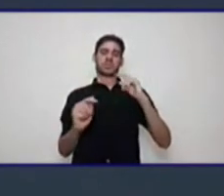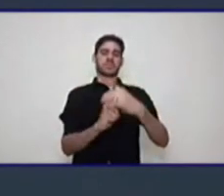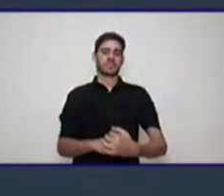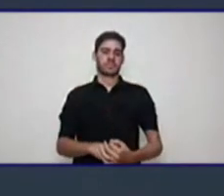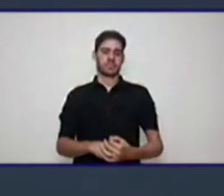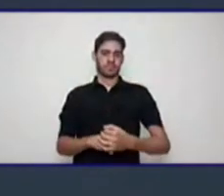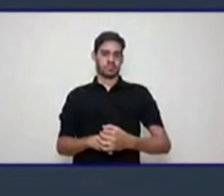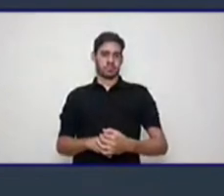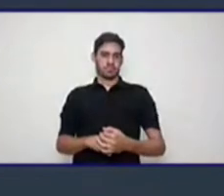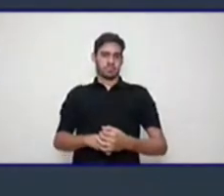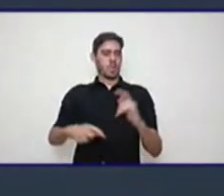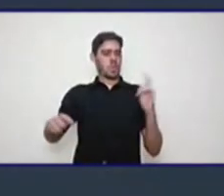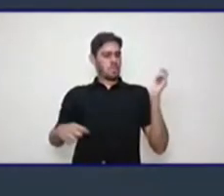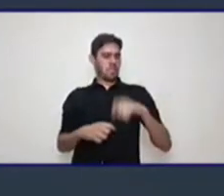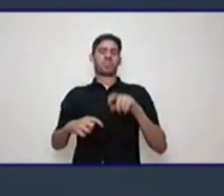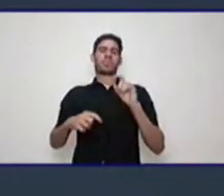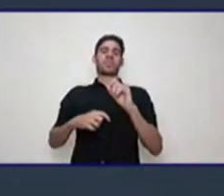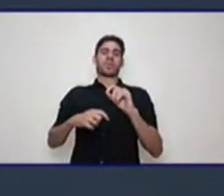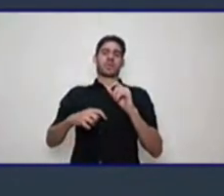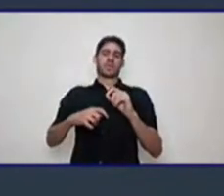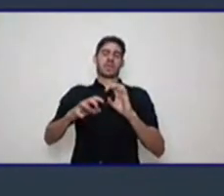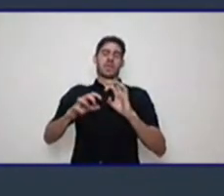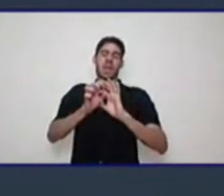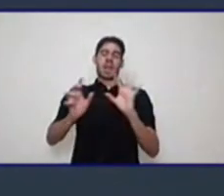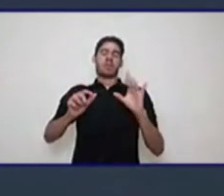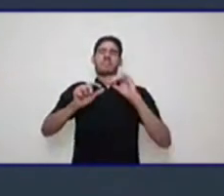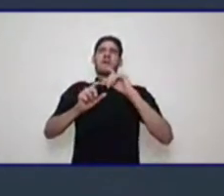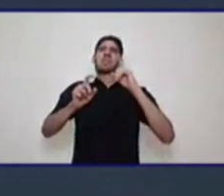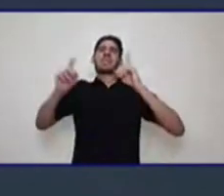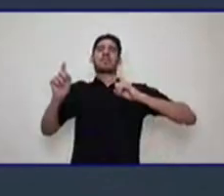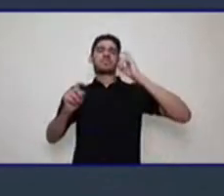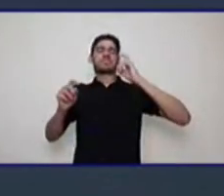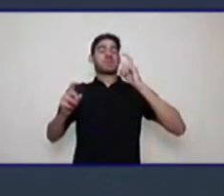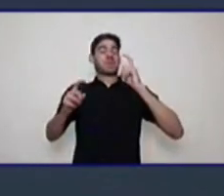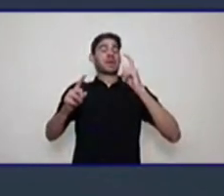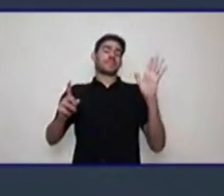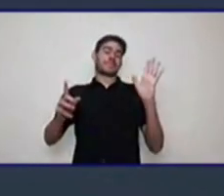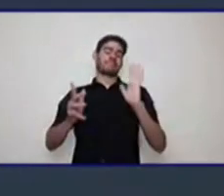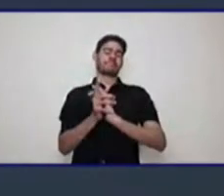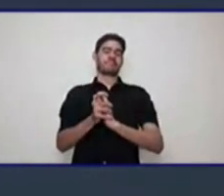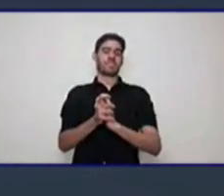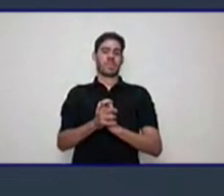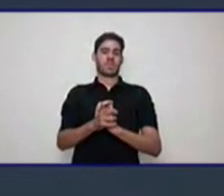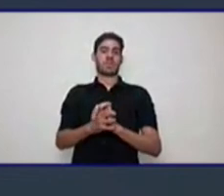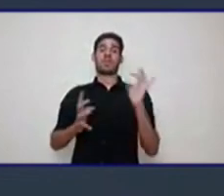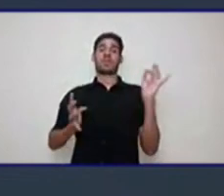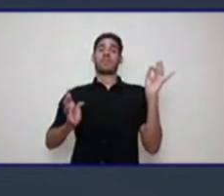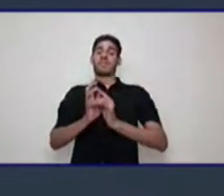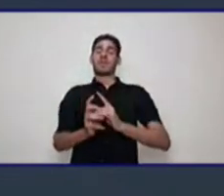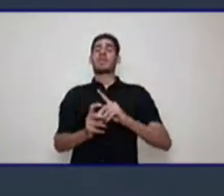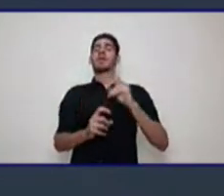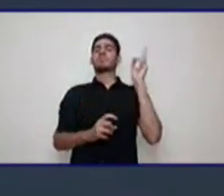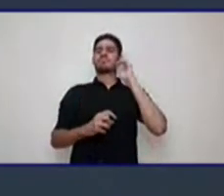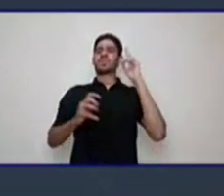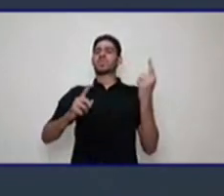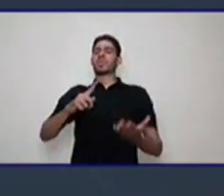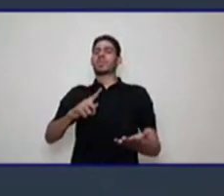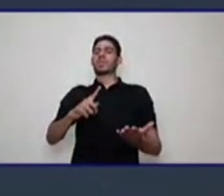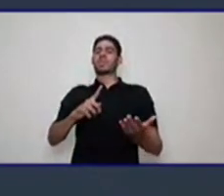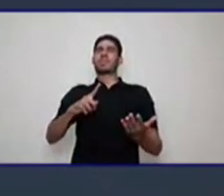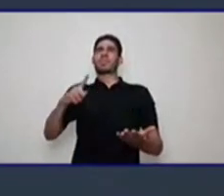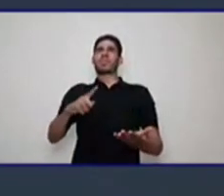sob pena de violação à liberdade de expressão. Da moldura fática fixada no acórdão